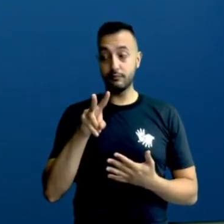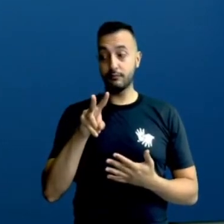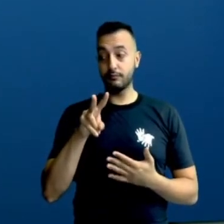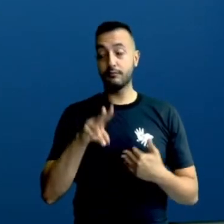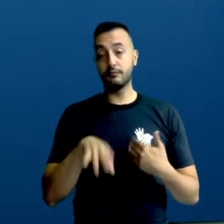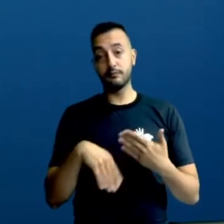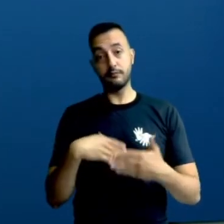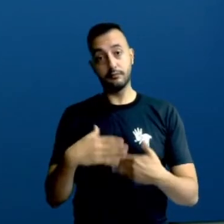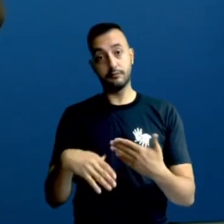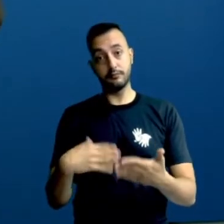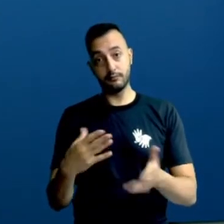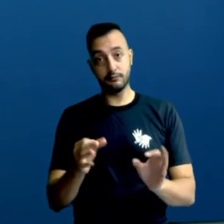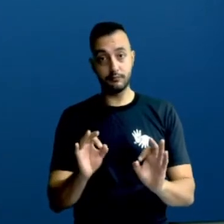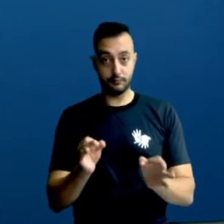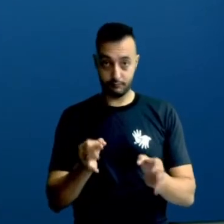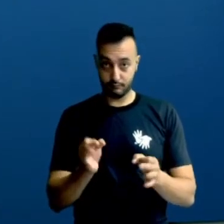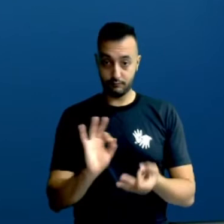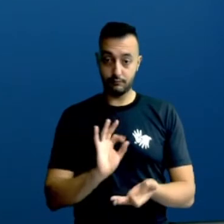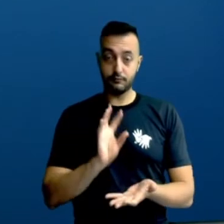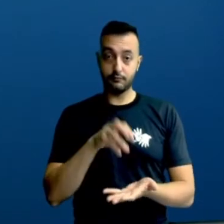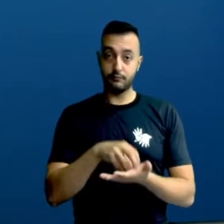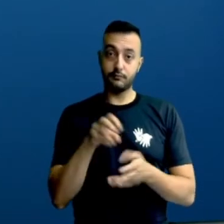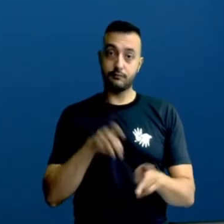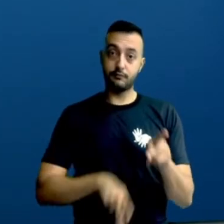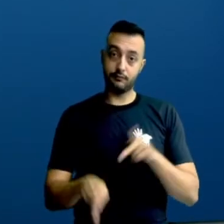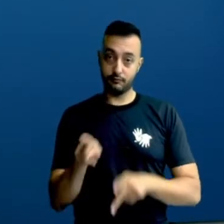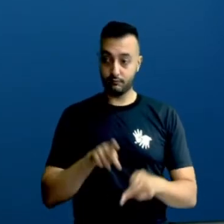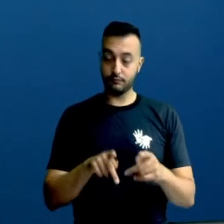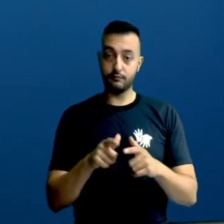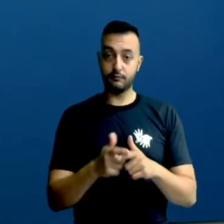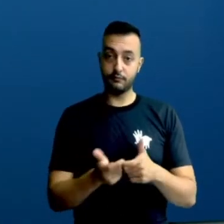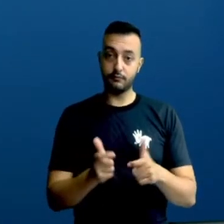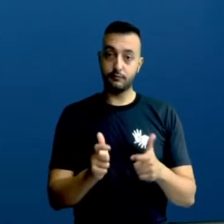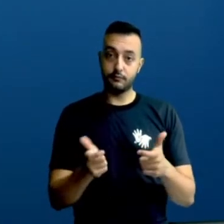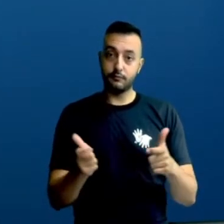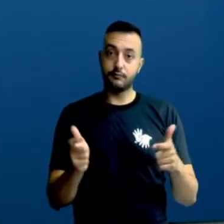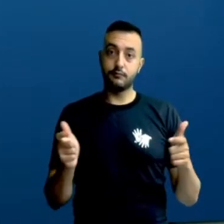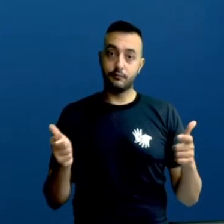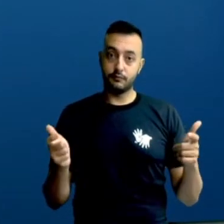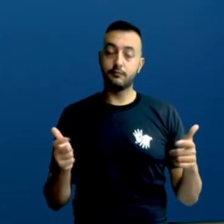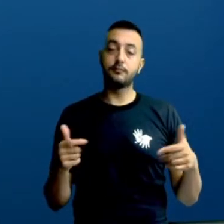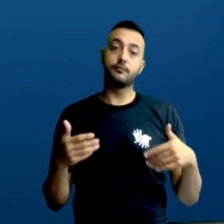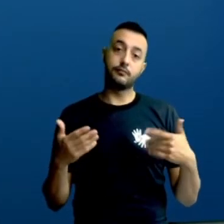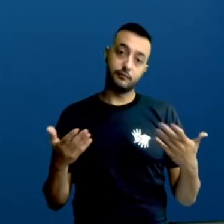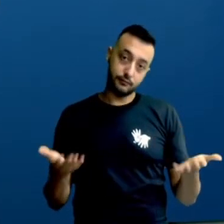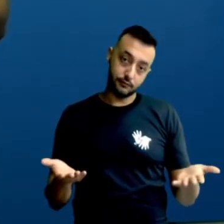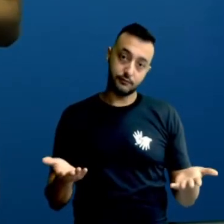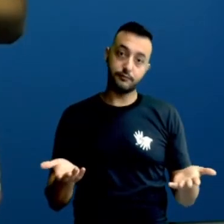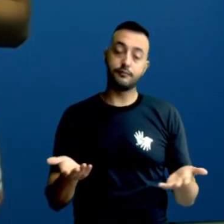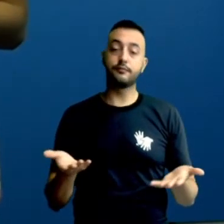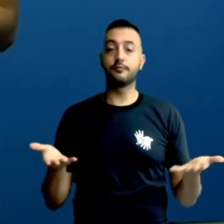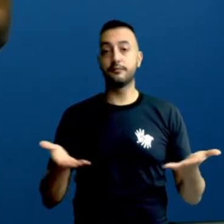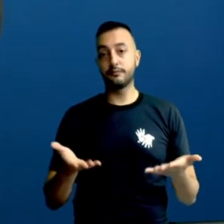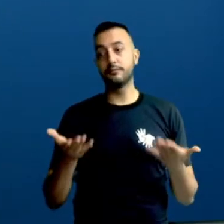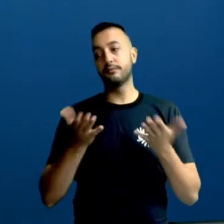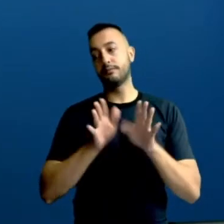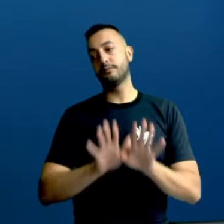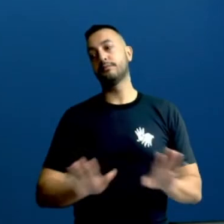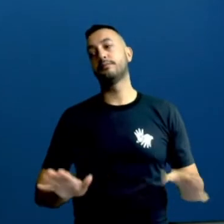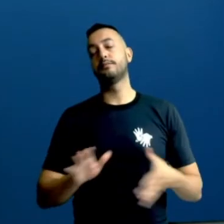esse processo, certo? O núcleo populacional ele foi aumentando e se tornou o que é hoje, tá